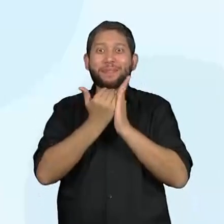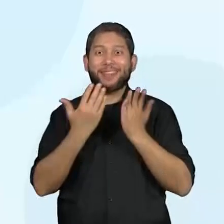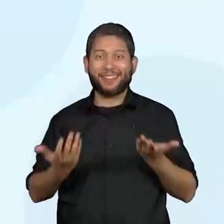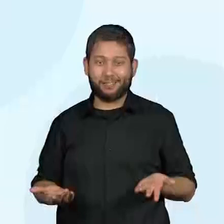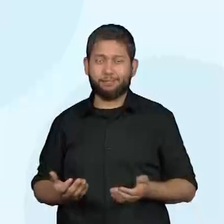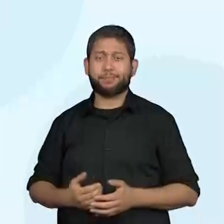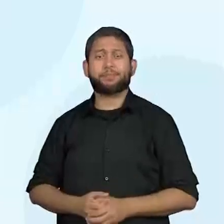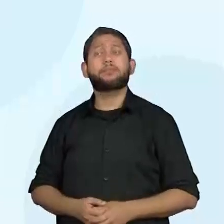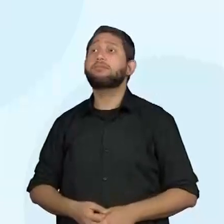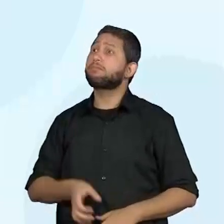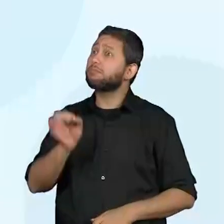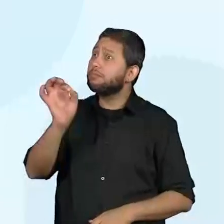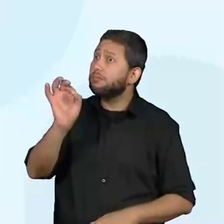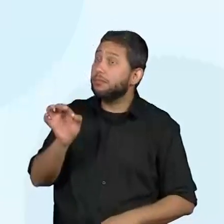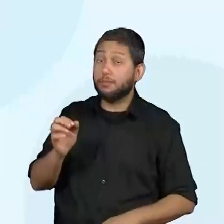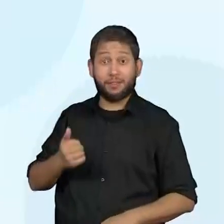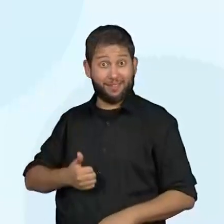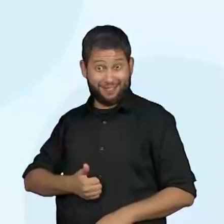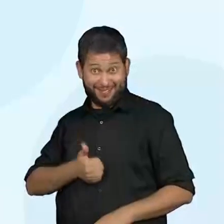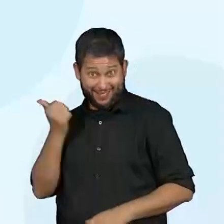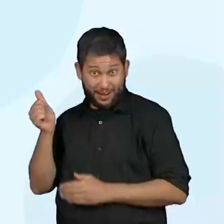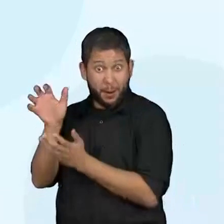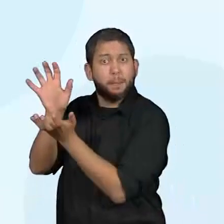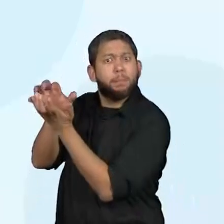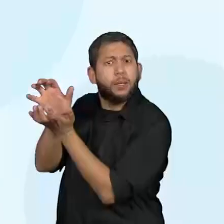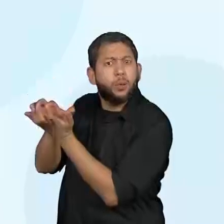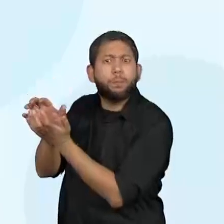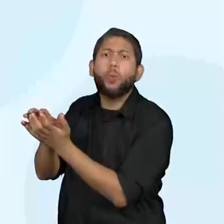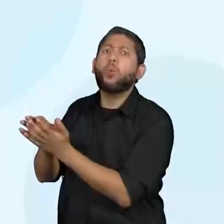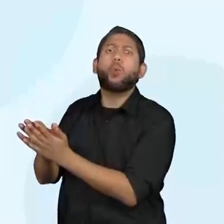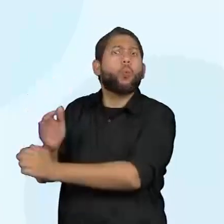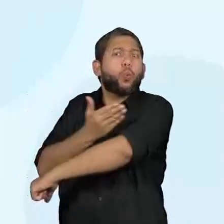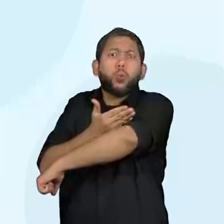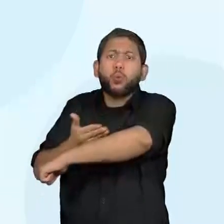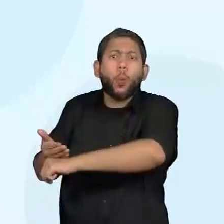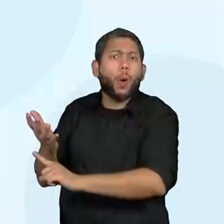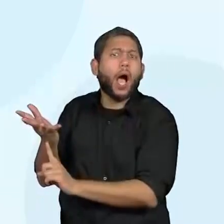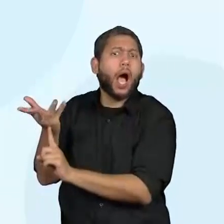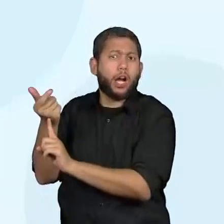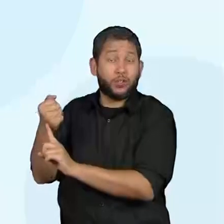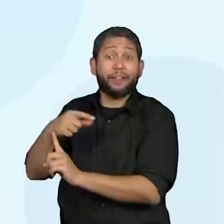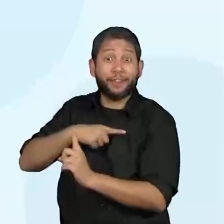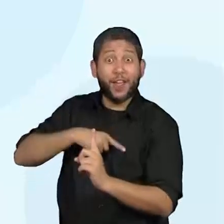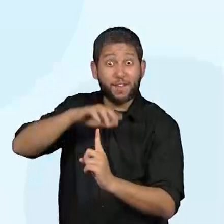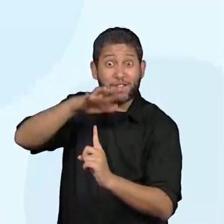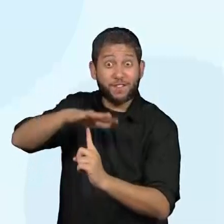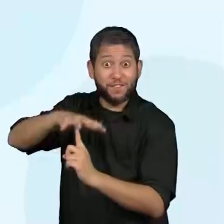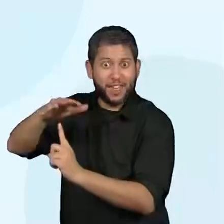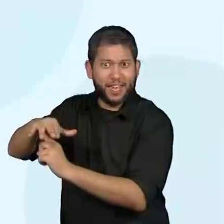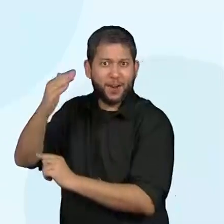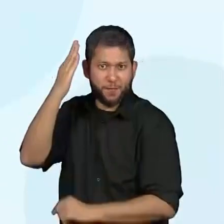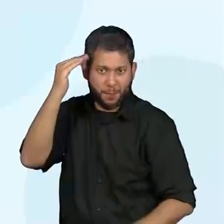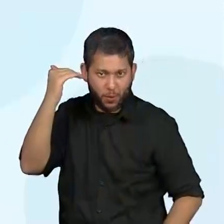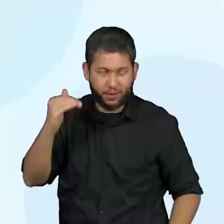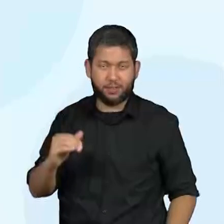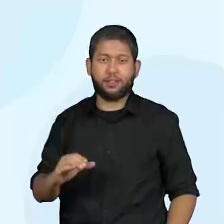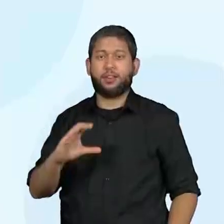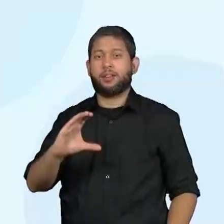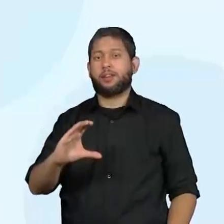Inclusive a arte lá na região de Pernambuco, ela está bem presente ali na Feira de Caruaru, uma feira muito famosa.